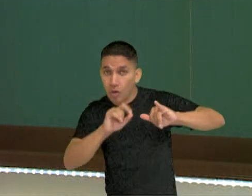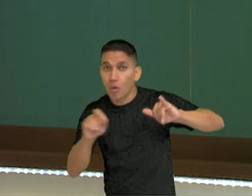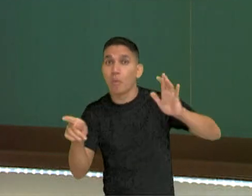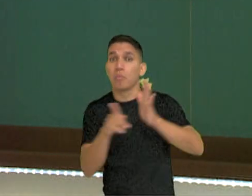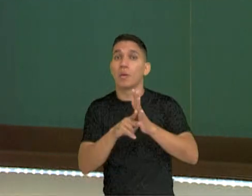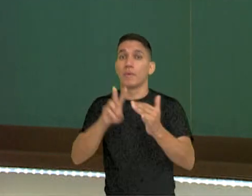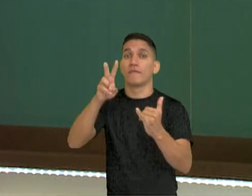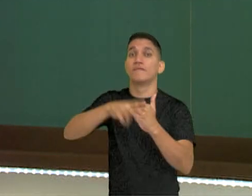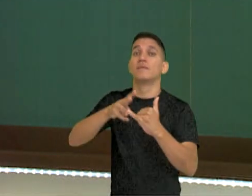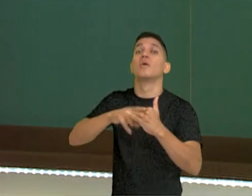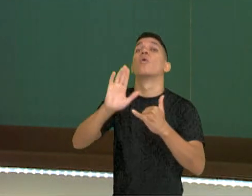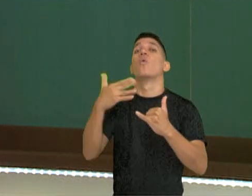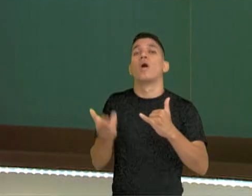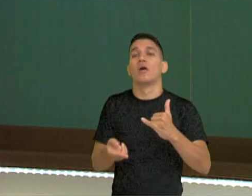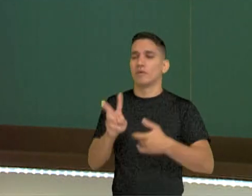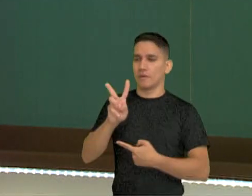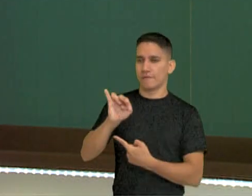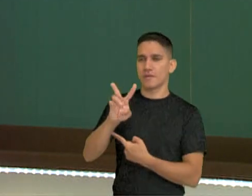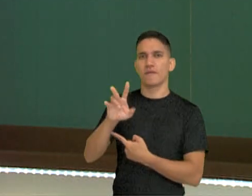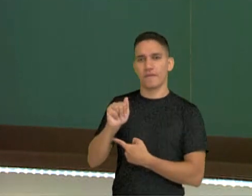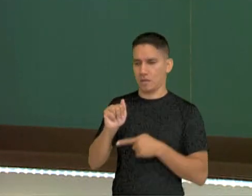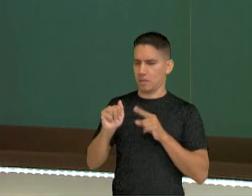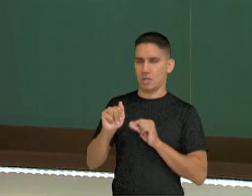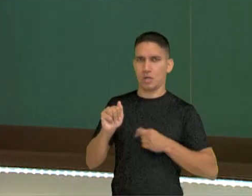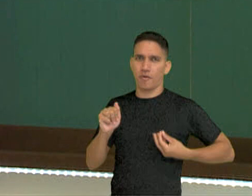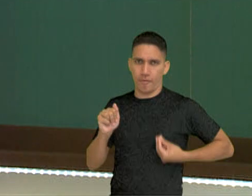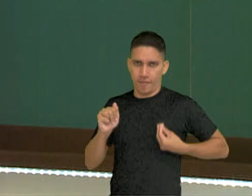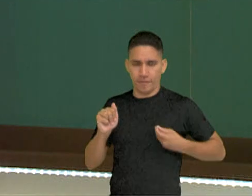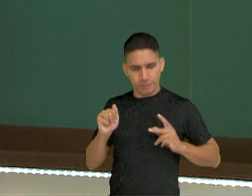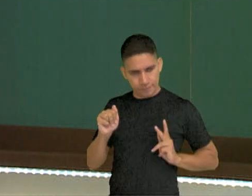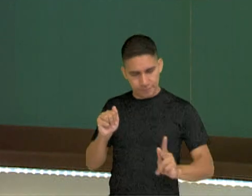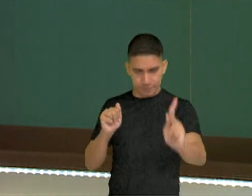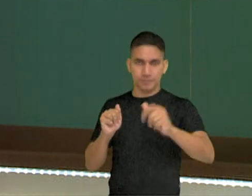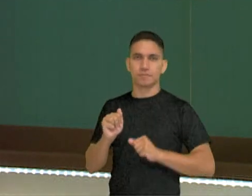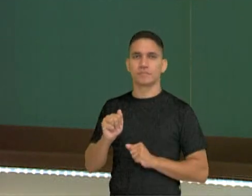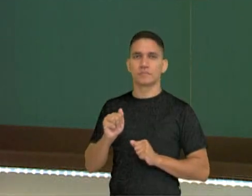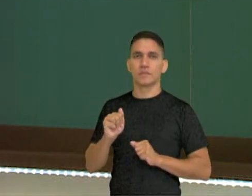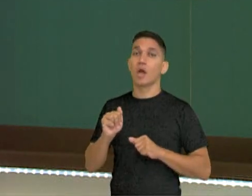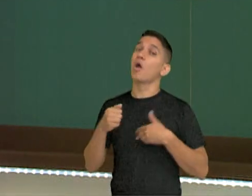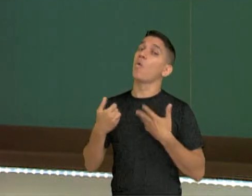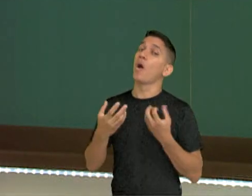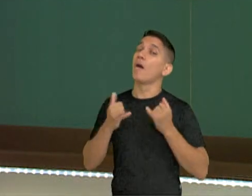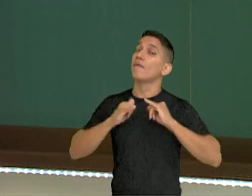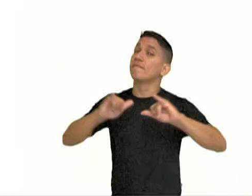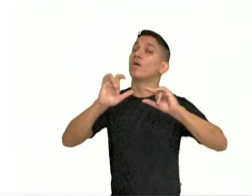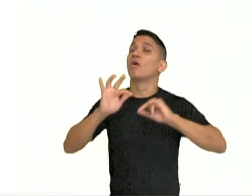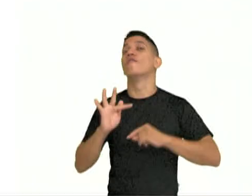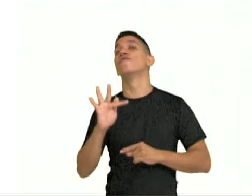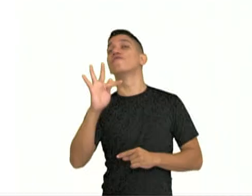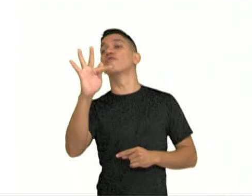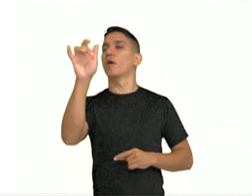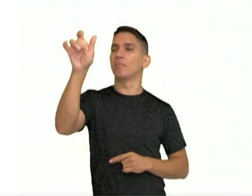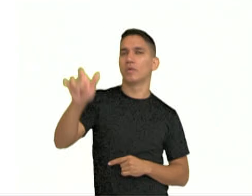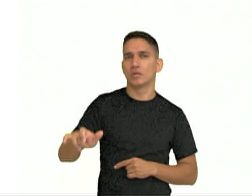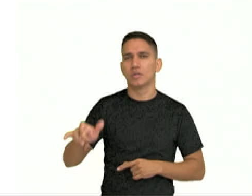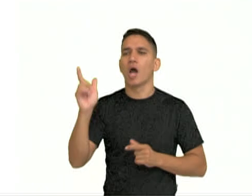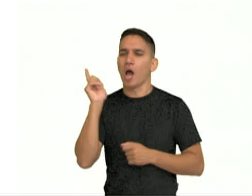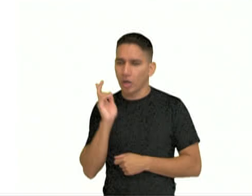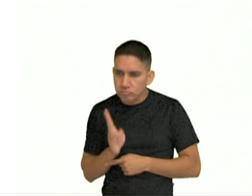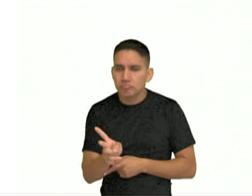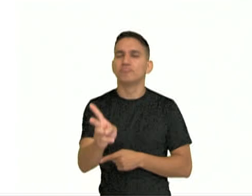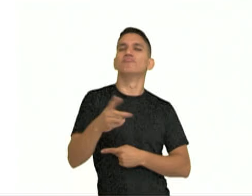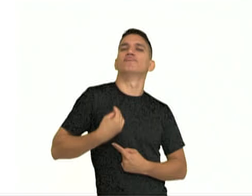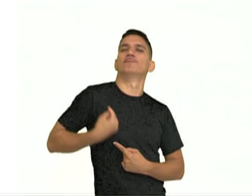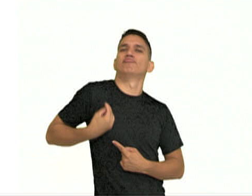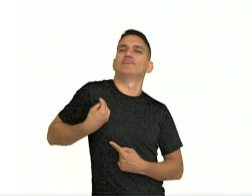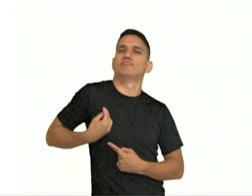verbo. Qual é o verbo? Viva. O qual supõe uma perspectiva futura para o sujeito efetivar essa